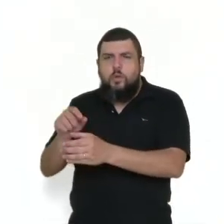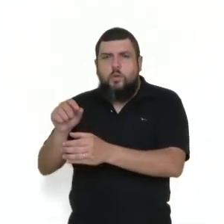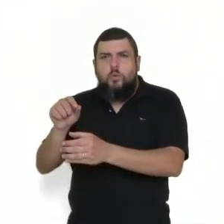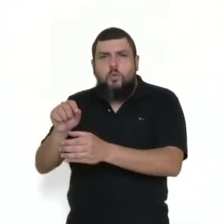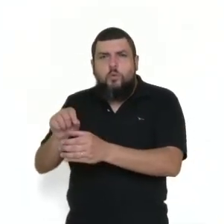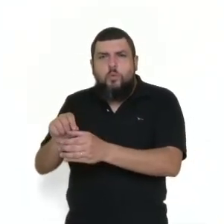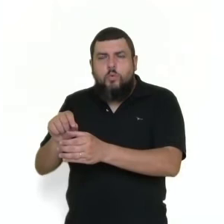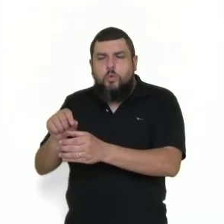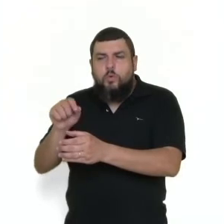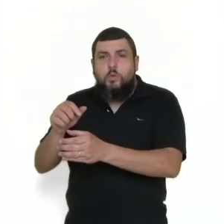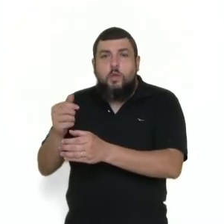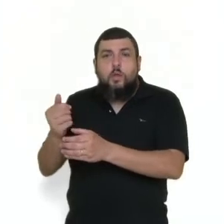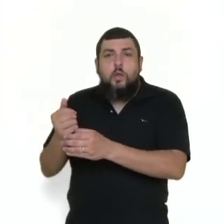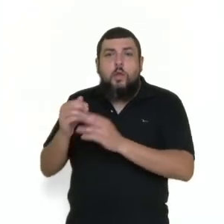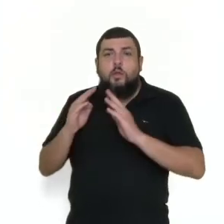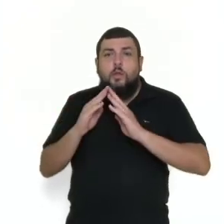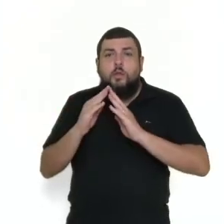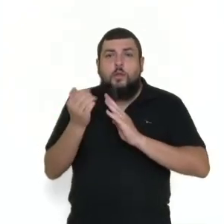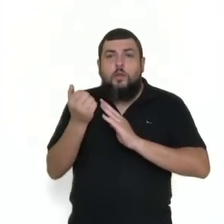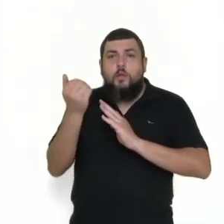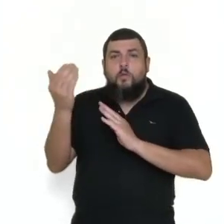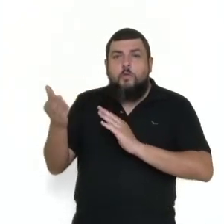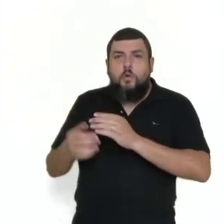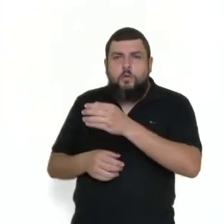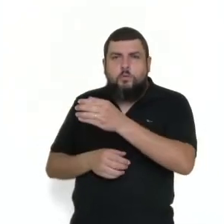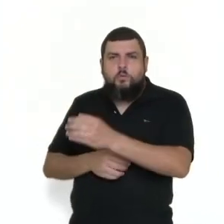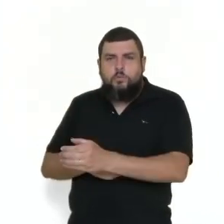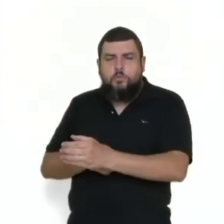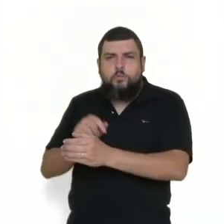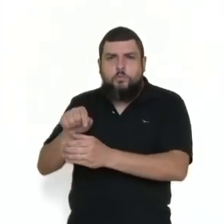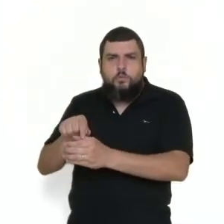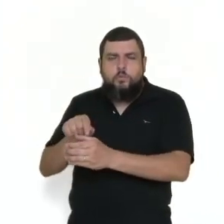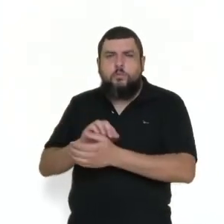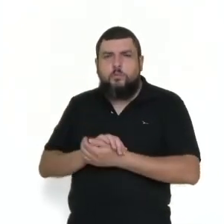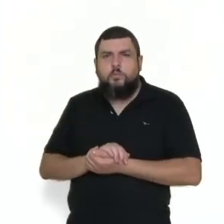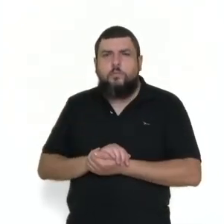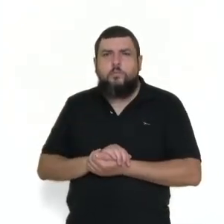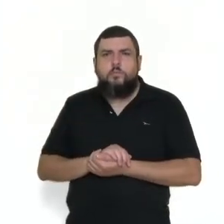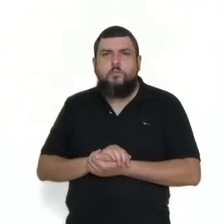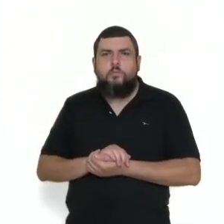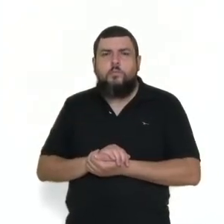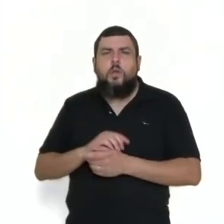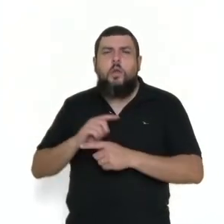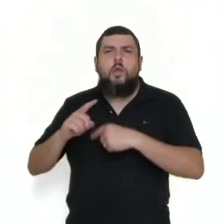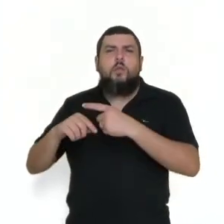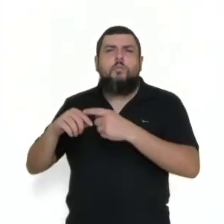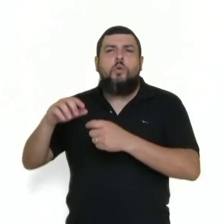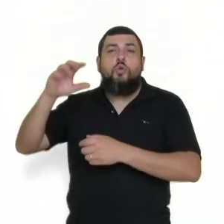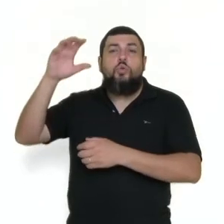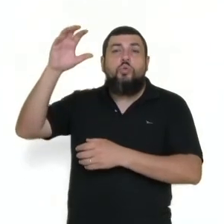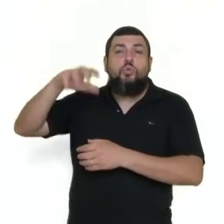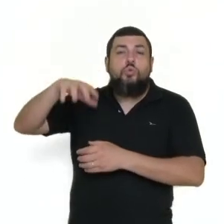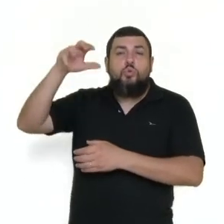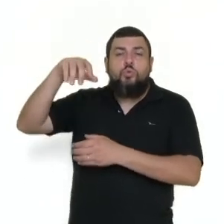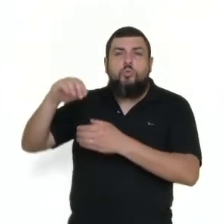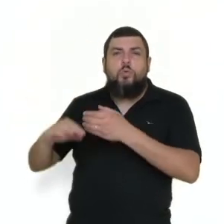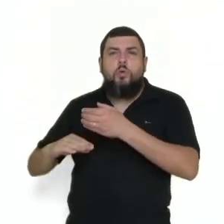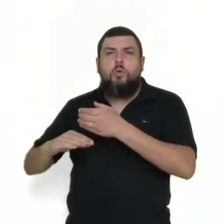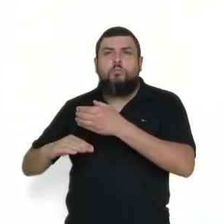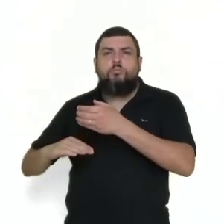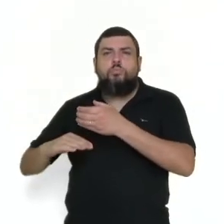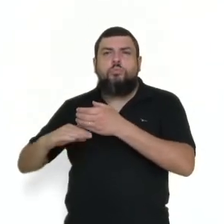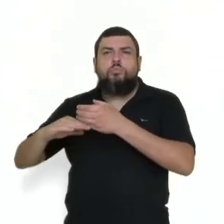Você vai colocar ele fora, né? Ou devido a outro fator qualquer. Depois de uma chuva, meça a quantidade de água contida nele usando